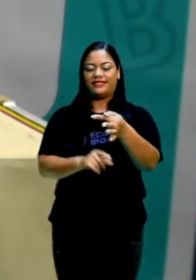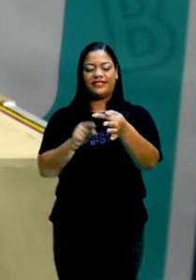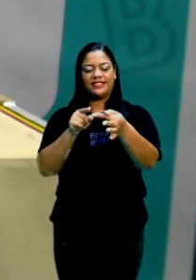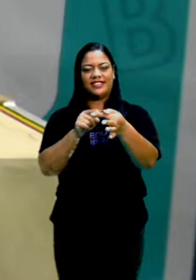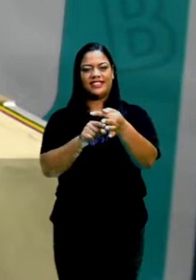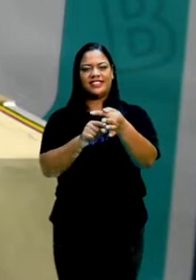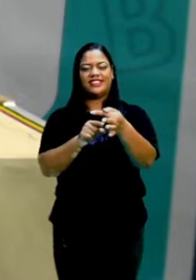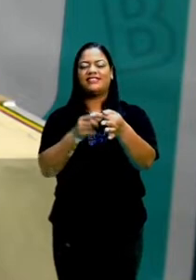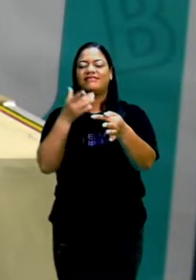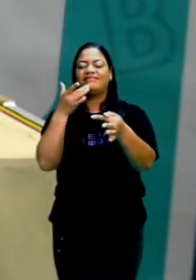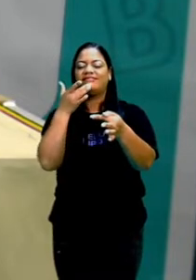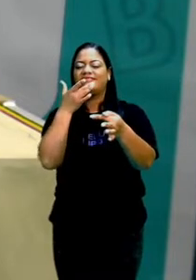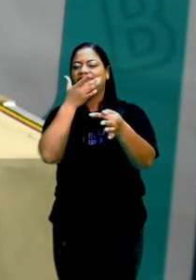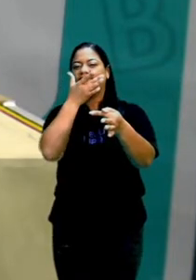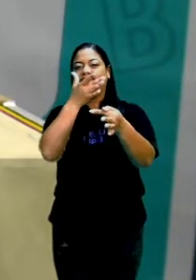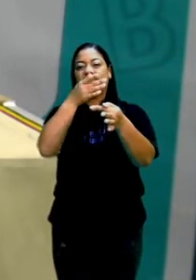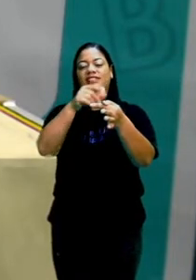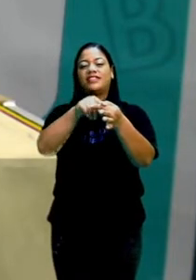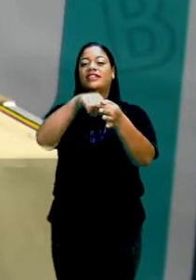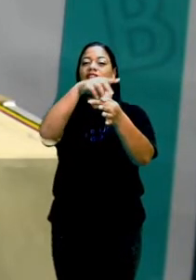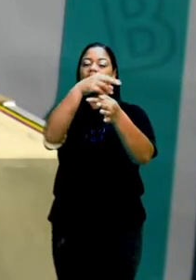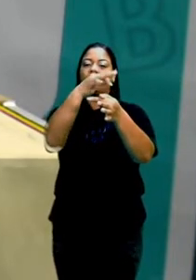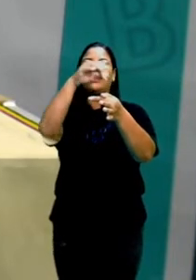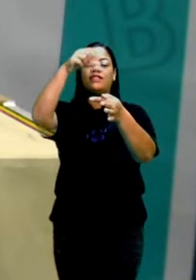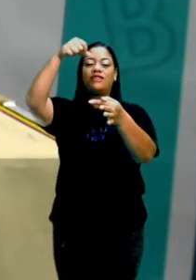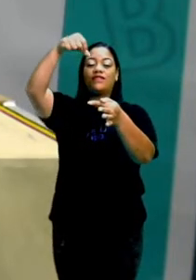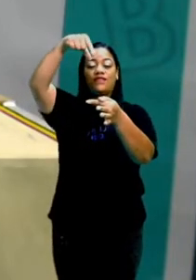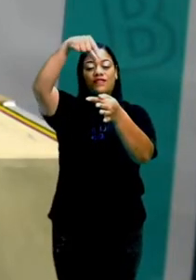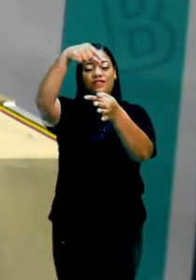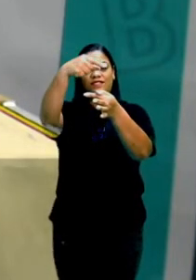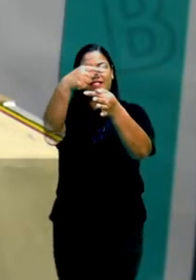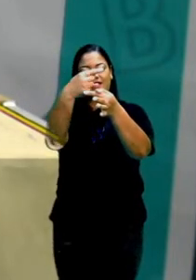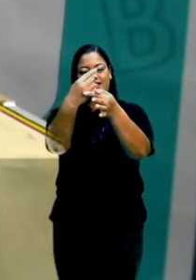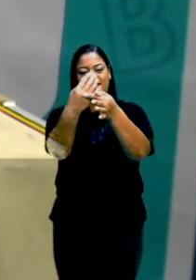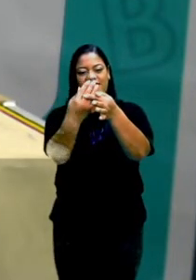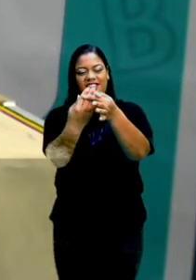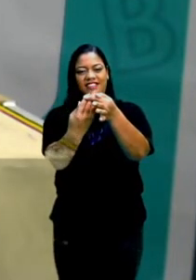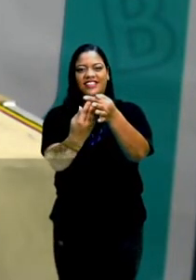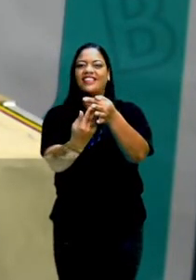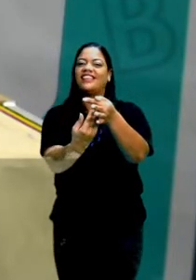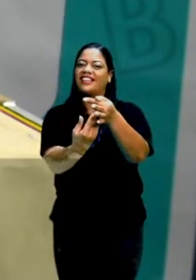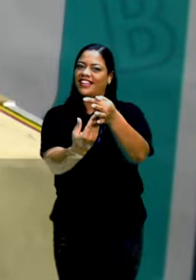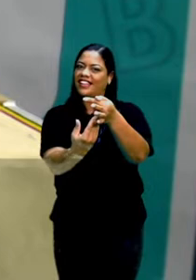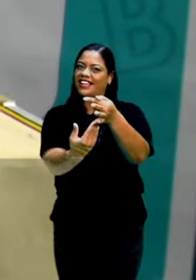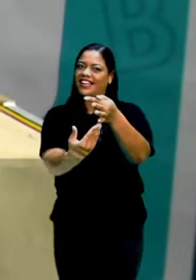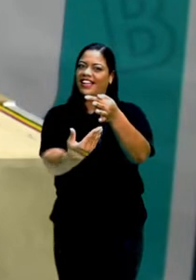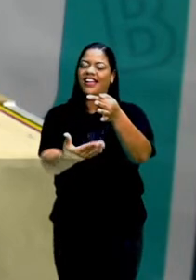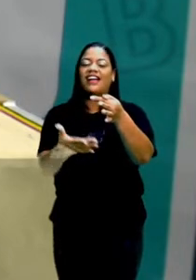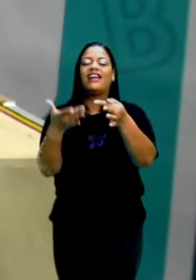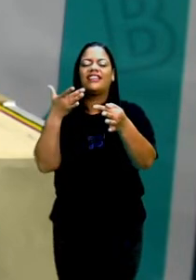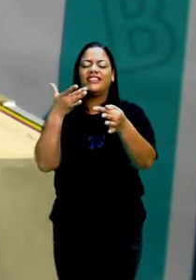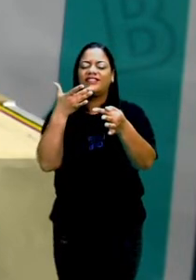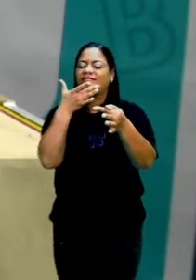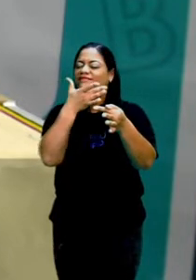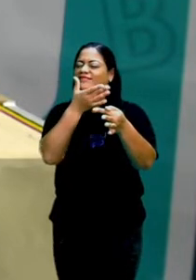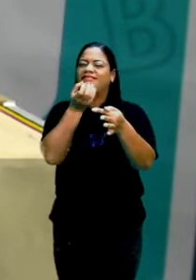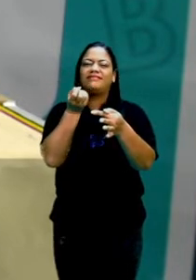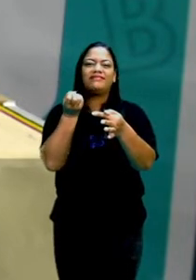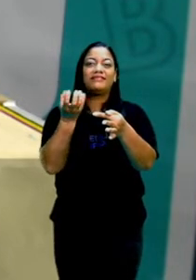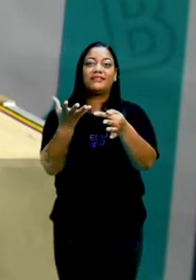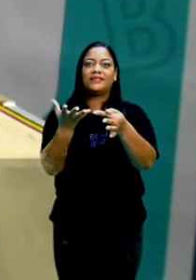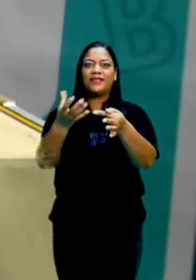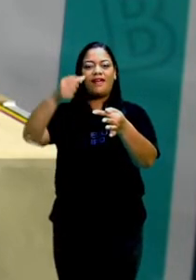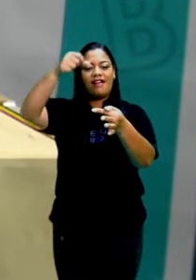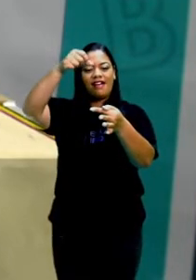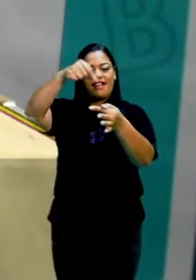achou uma delícia escorregar em suas pétalas, suas pétalas, suas pétalas. E achou uma